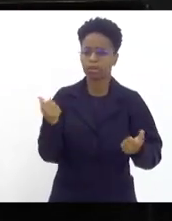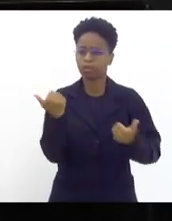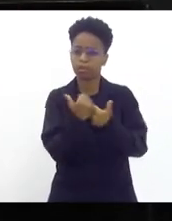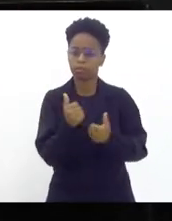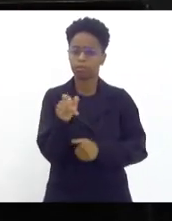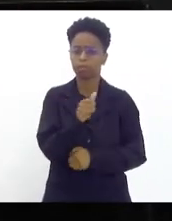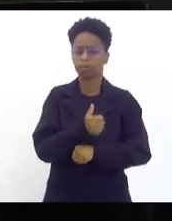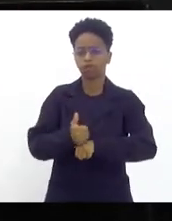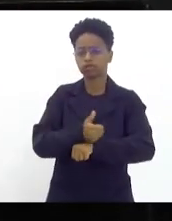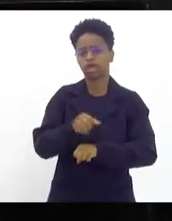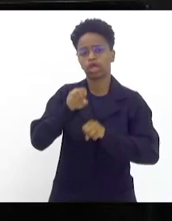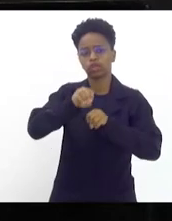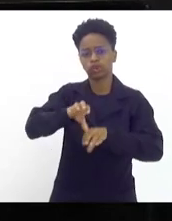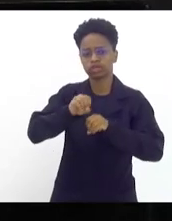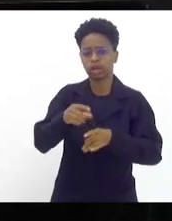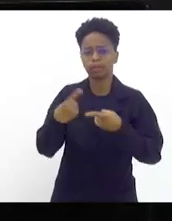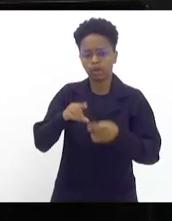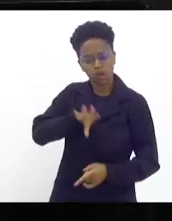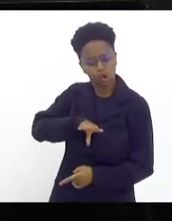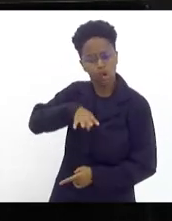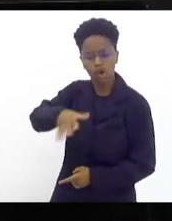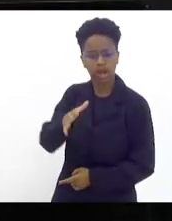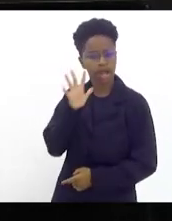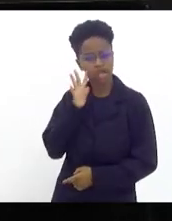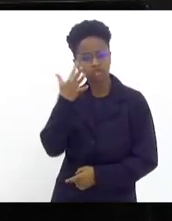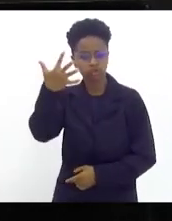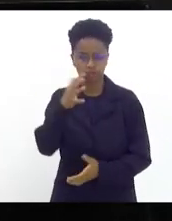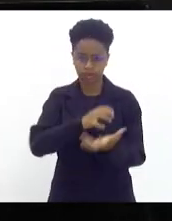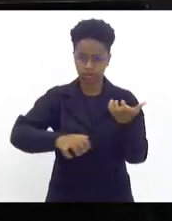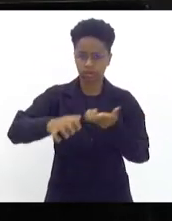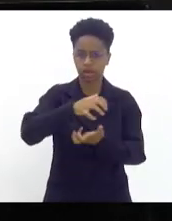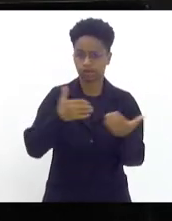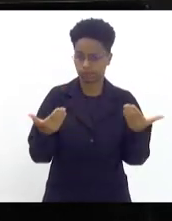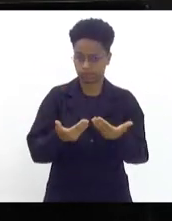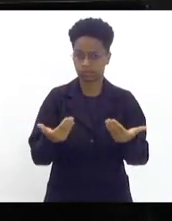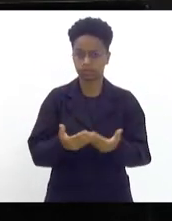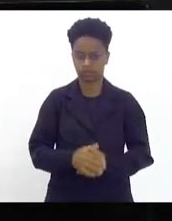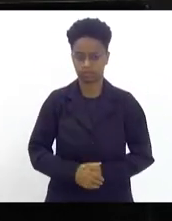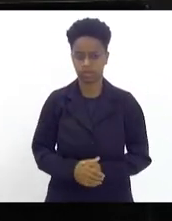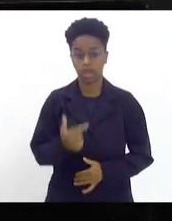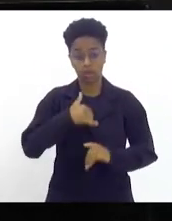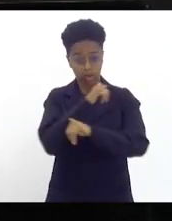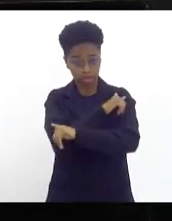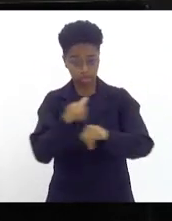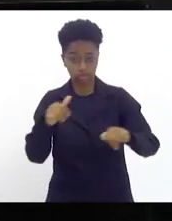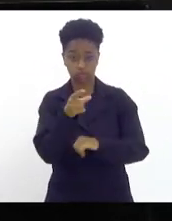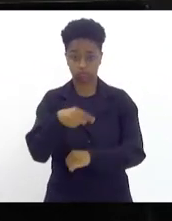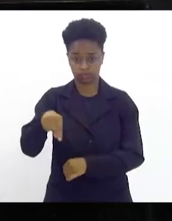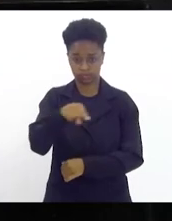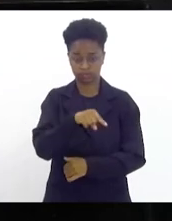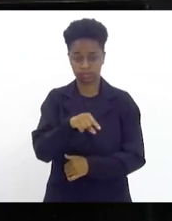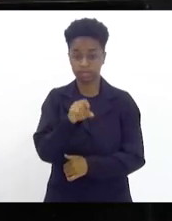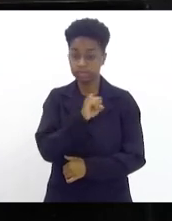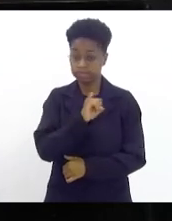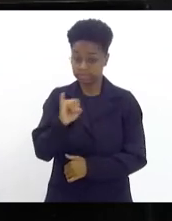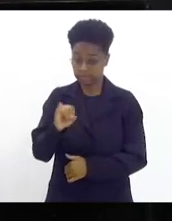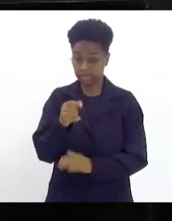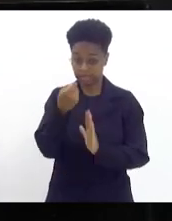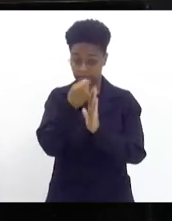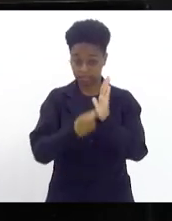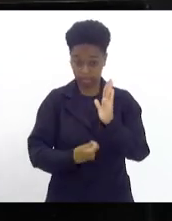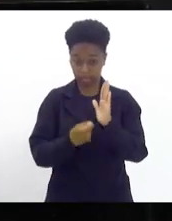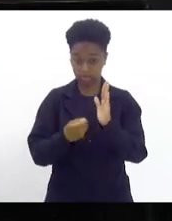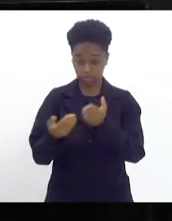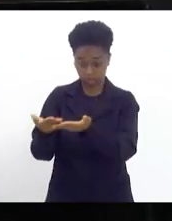profissionais da educação que de forma corajosa definiram Essa greve e eu digo se chegar o texto que